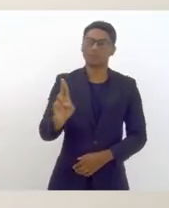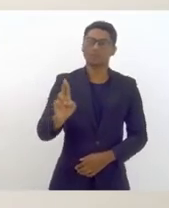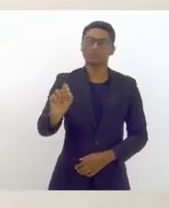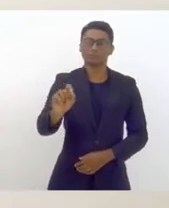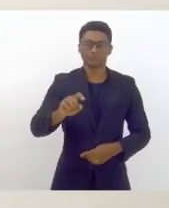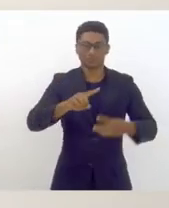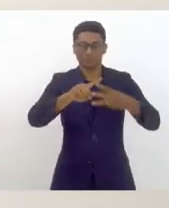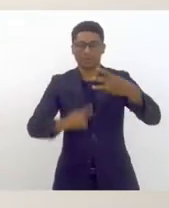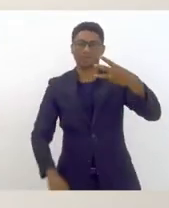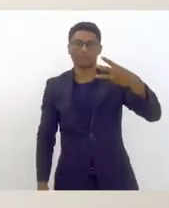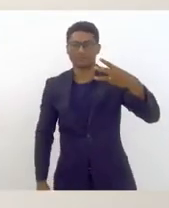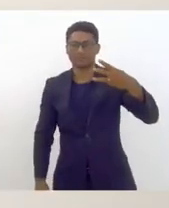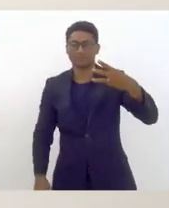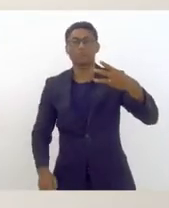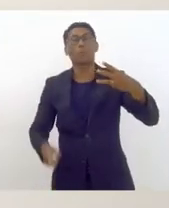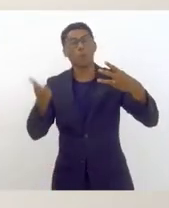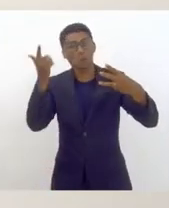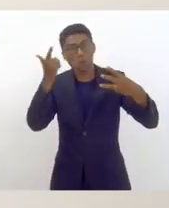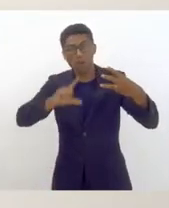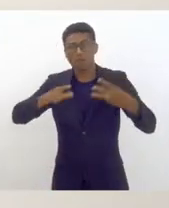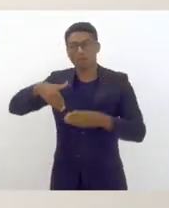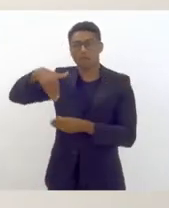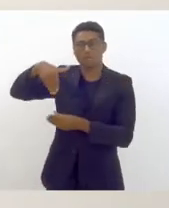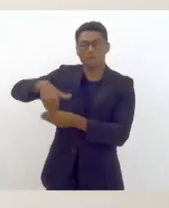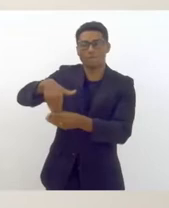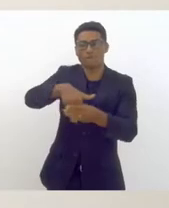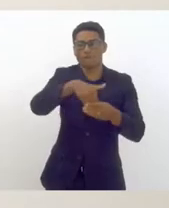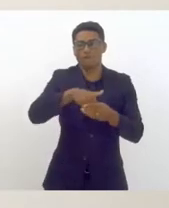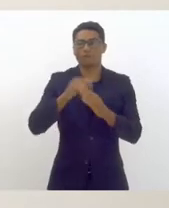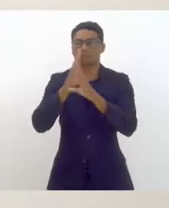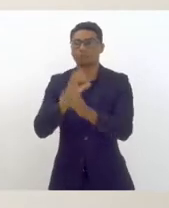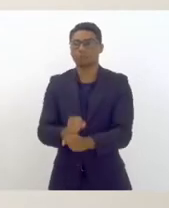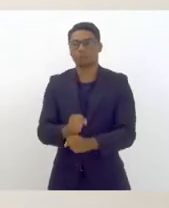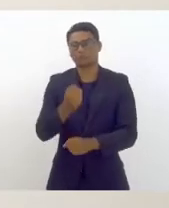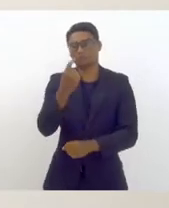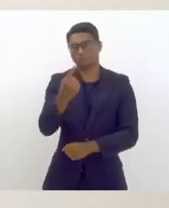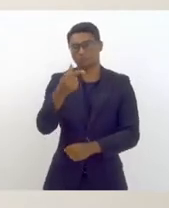que atingiram o número de 1.700 votos. Então,